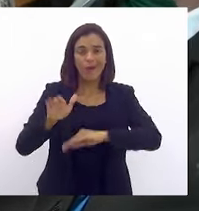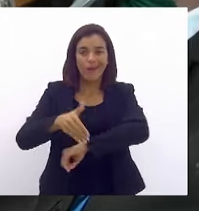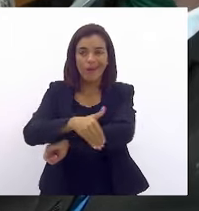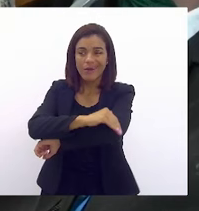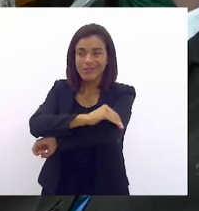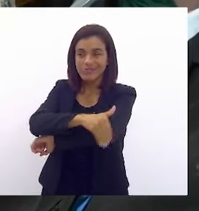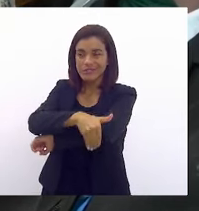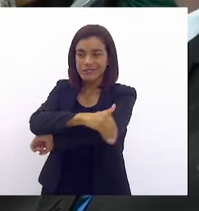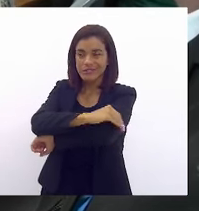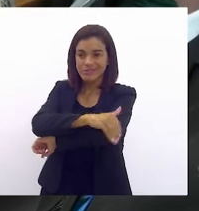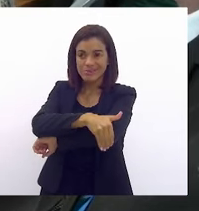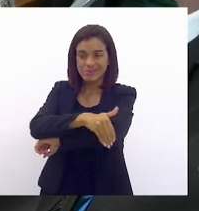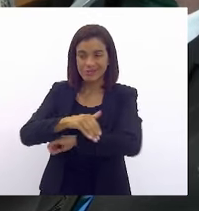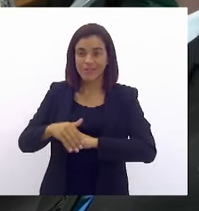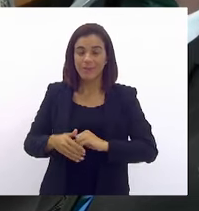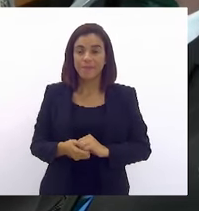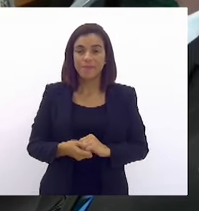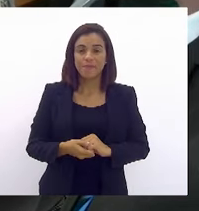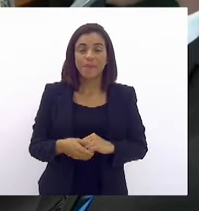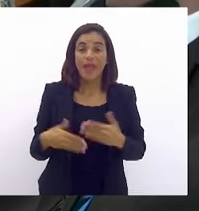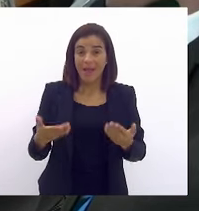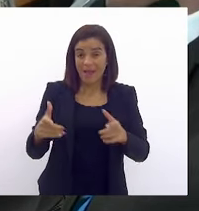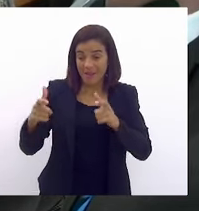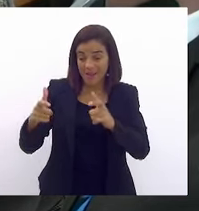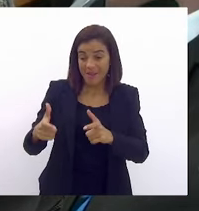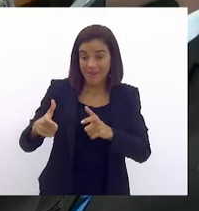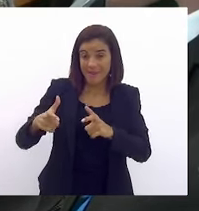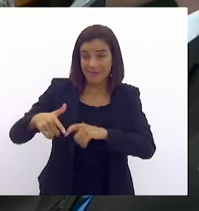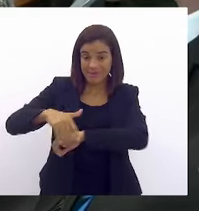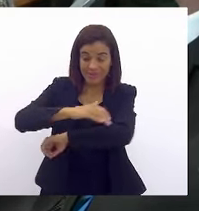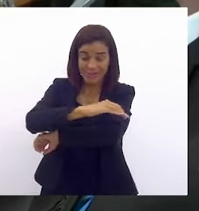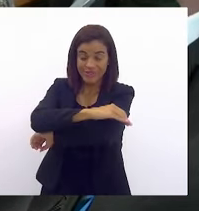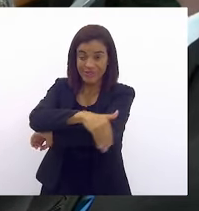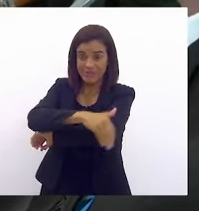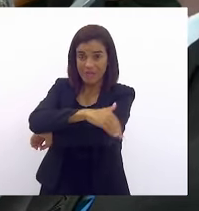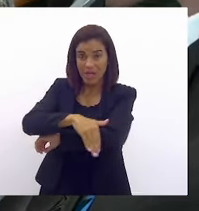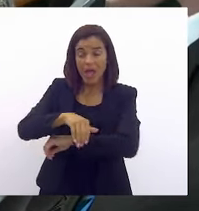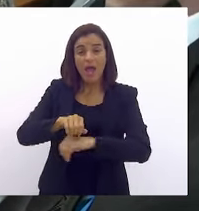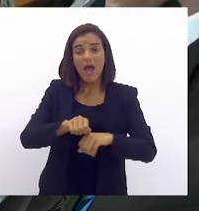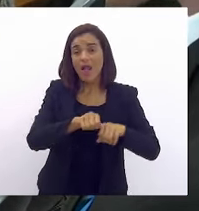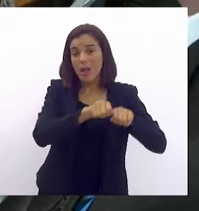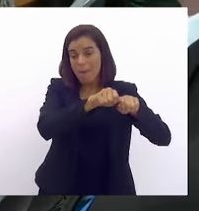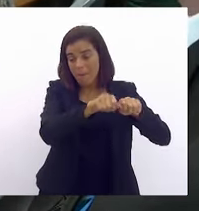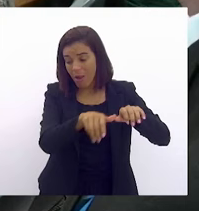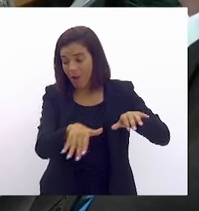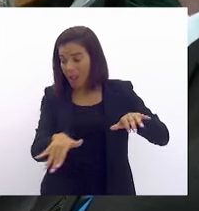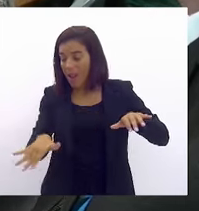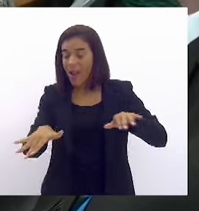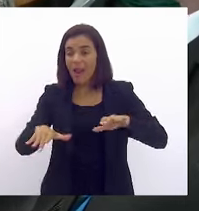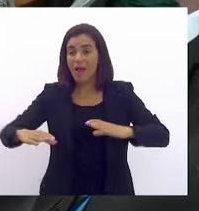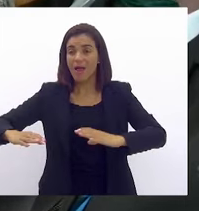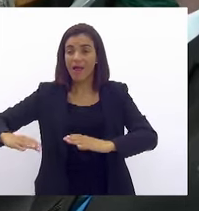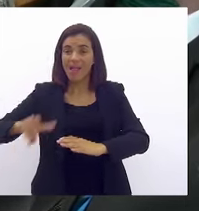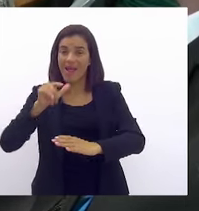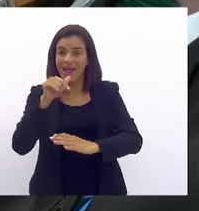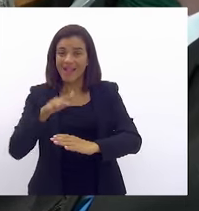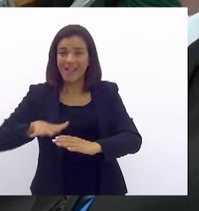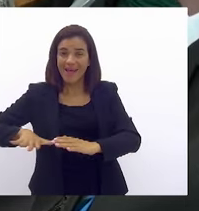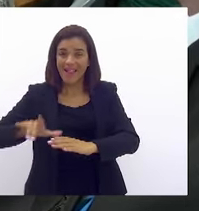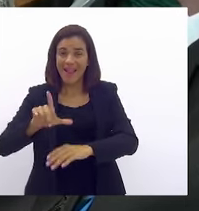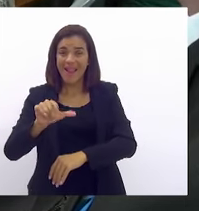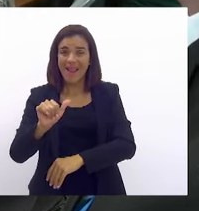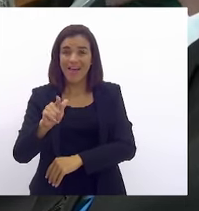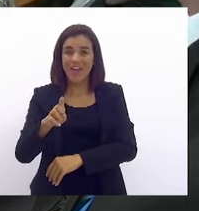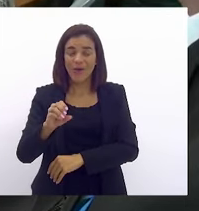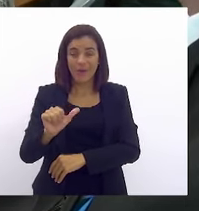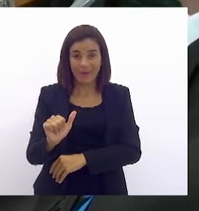cedo, eu estou lá prestando atenção. Ali, ela desemboca na lagoa e ela espalha, fica se criando. E